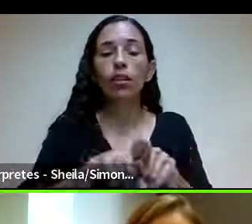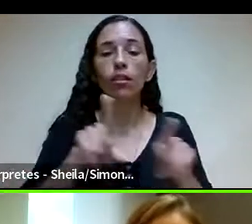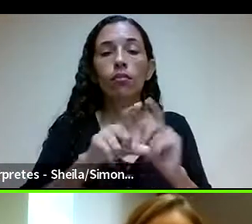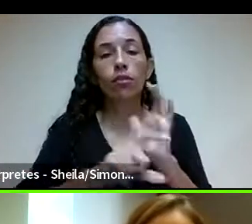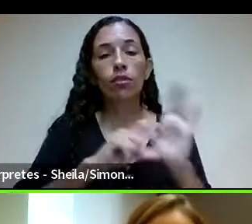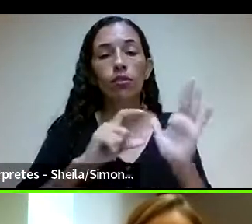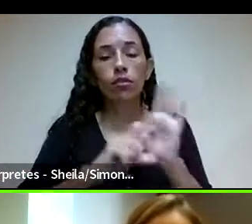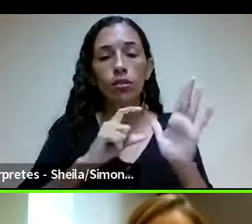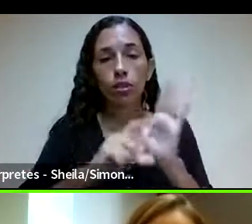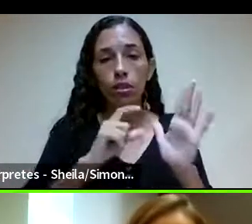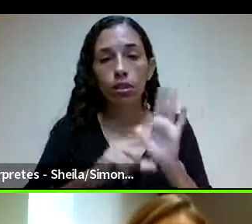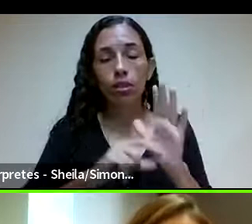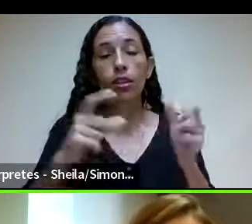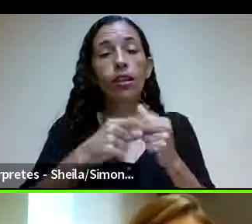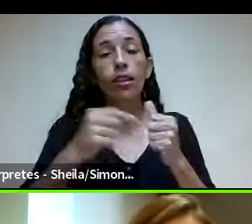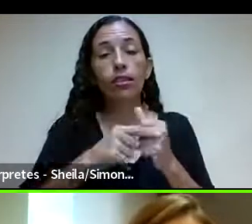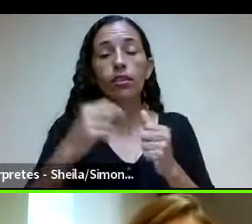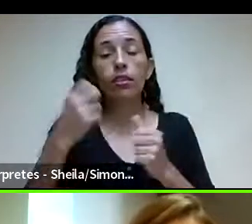da resolução